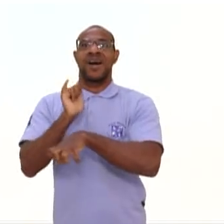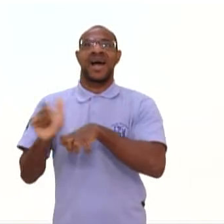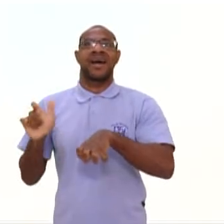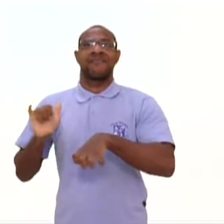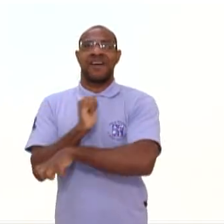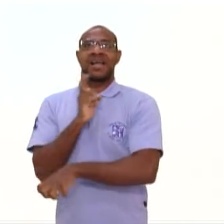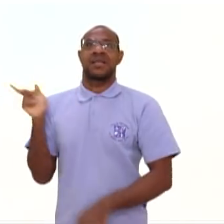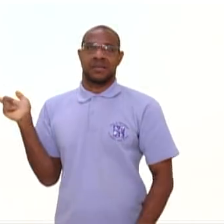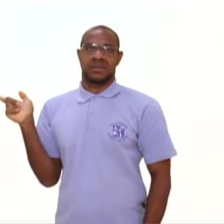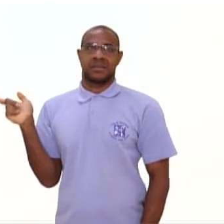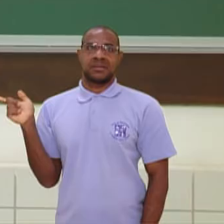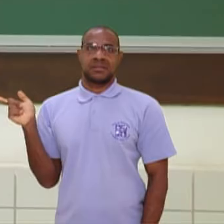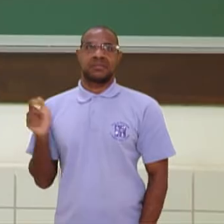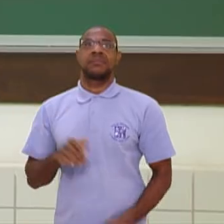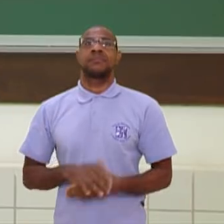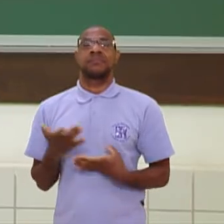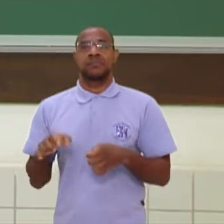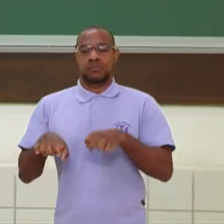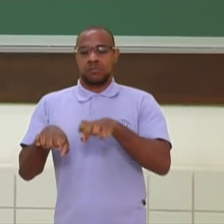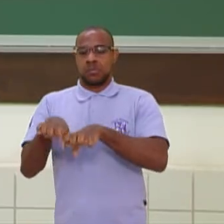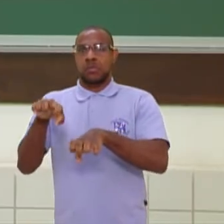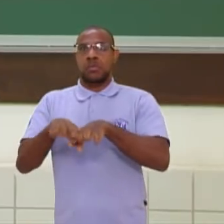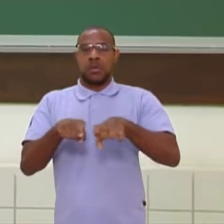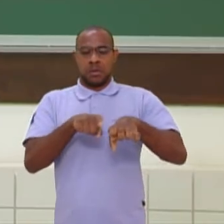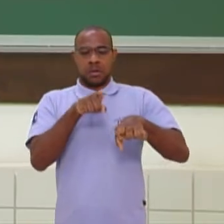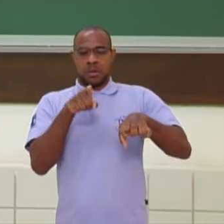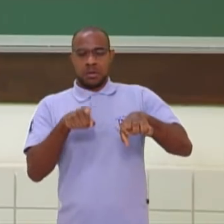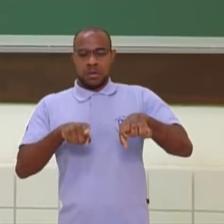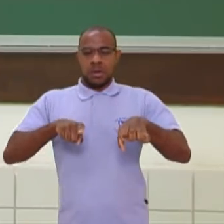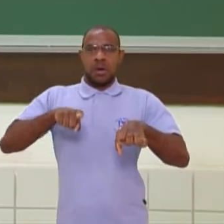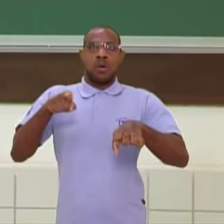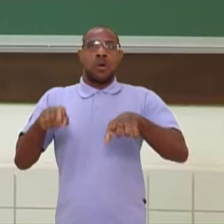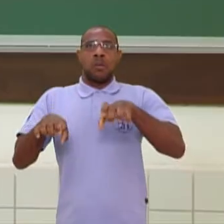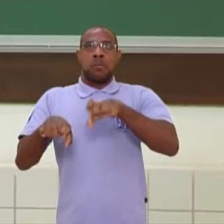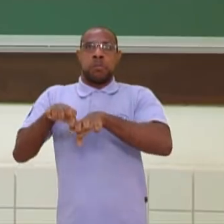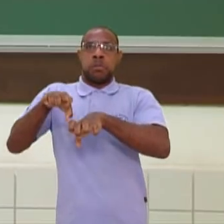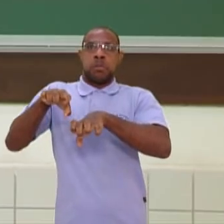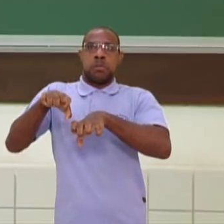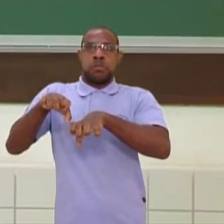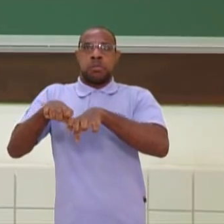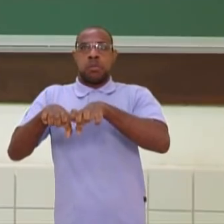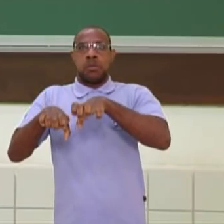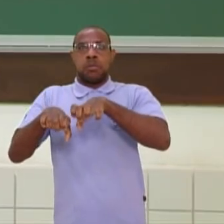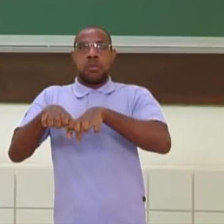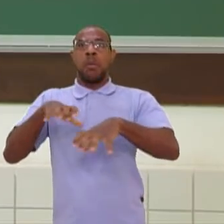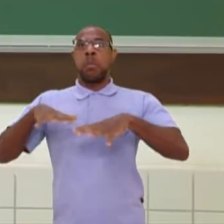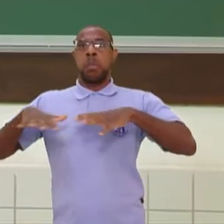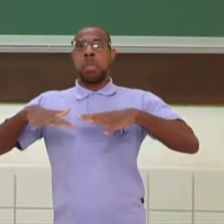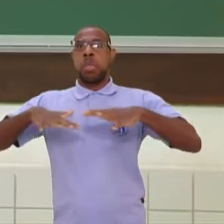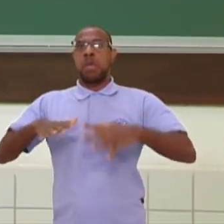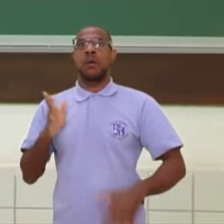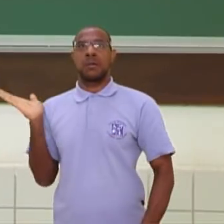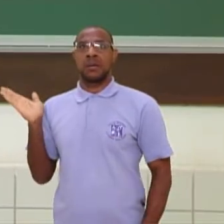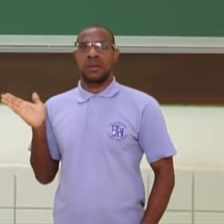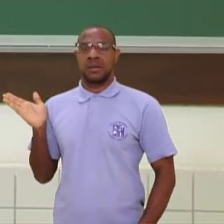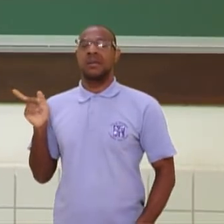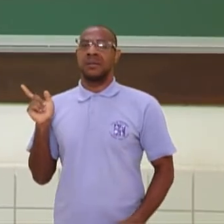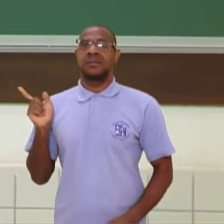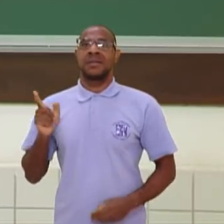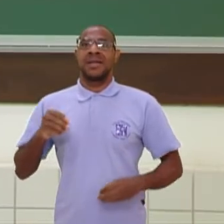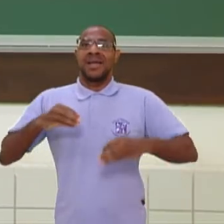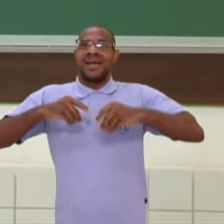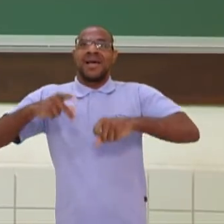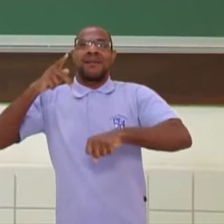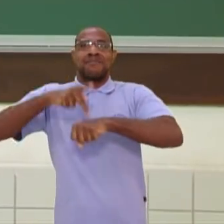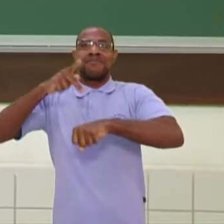se propagar ali, nesse caso, do meio material que a gente vai estar trabalhando. Mas o que é o meio material? É o solo, rocha que você vai